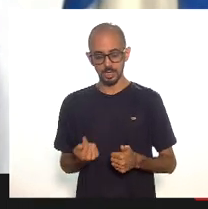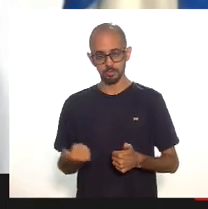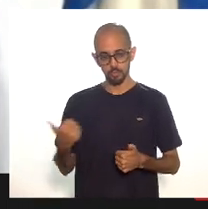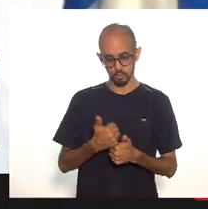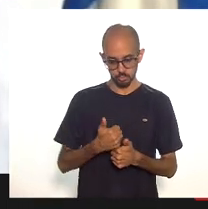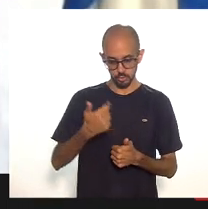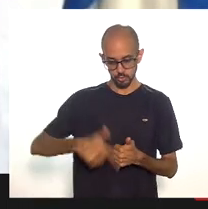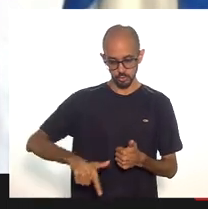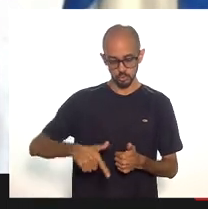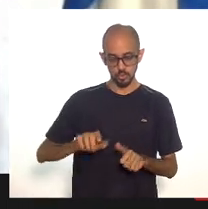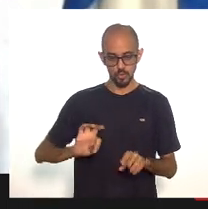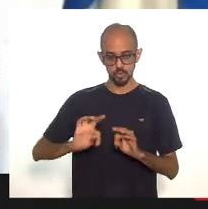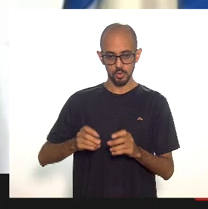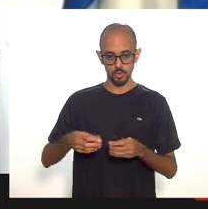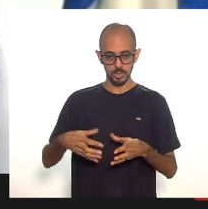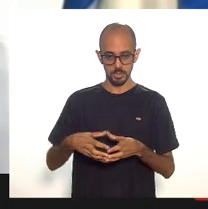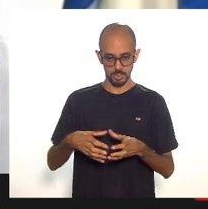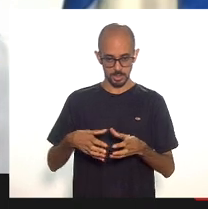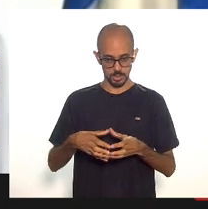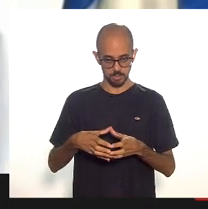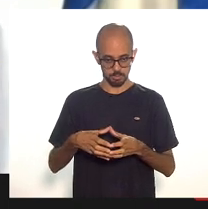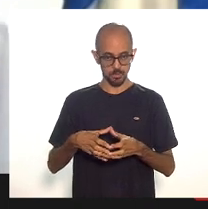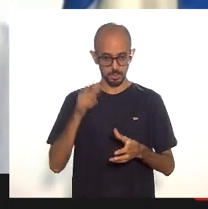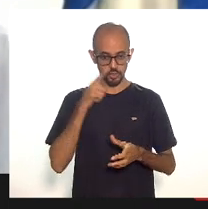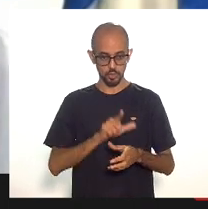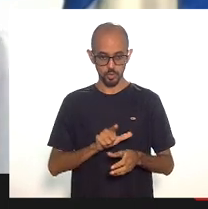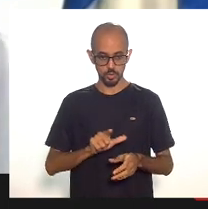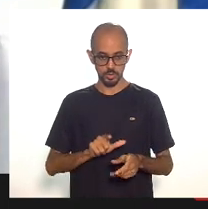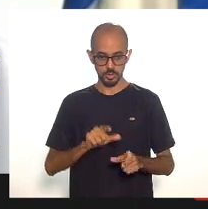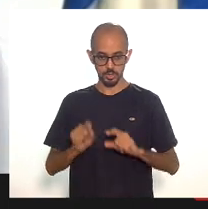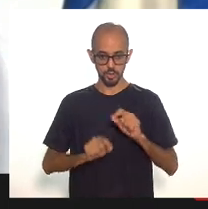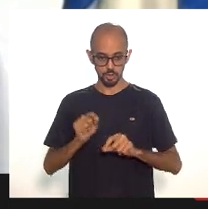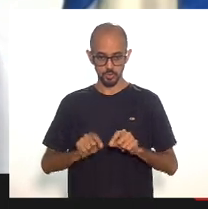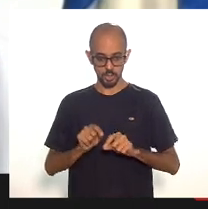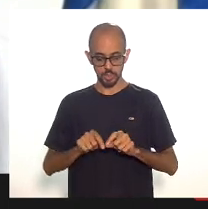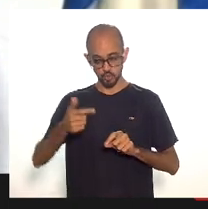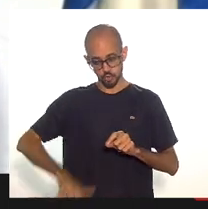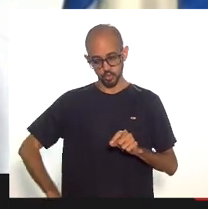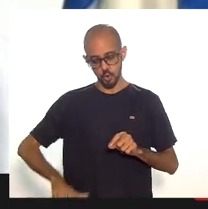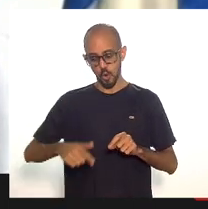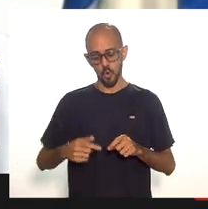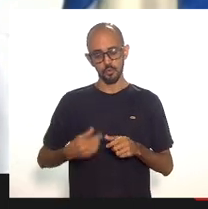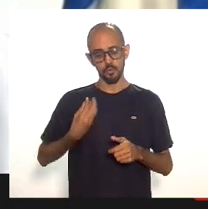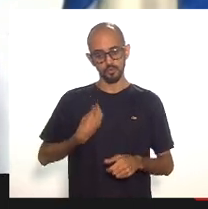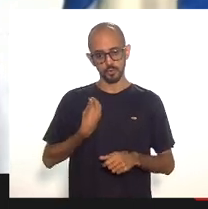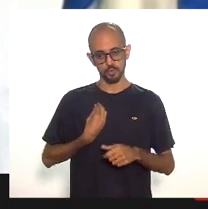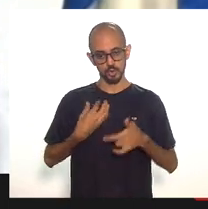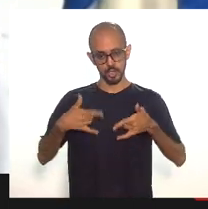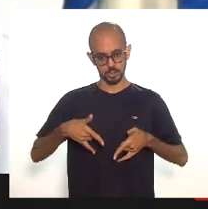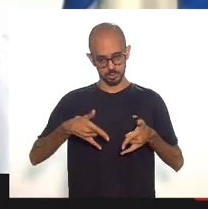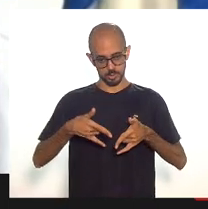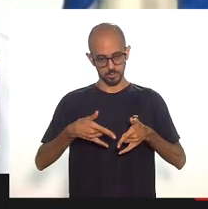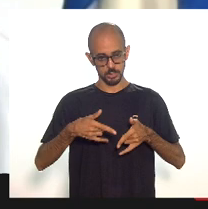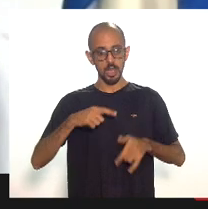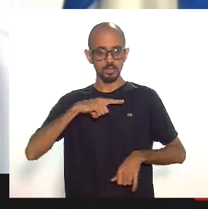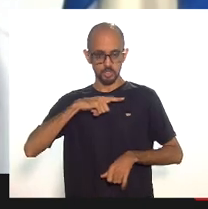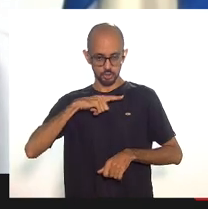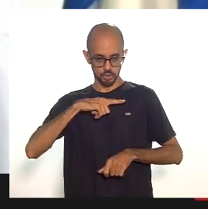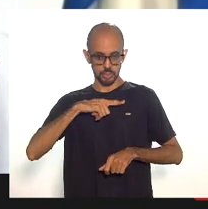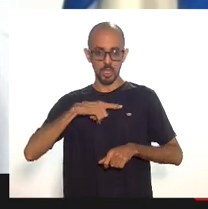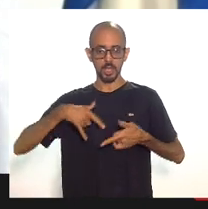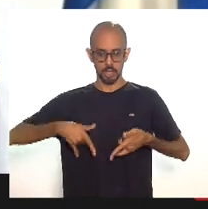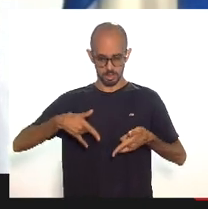equipe, ainda mais no momento de pandemia, para que a gente possa reabrir esses leitos. Então, sim, a gente ainda tem leitos que precisam